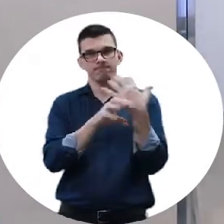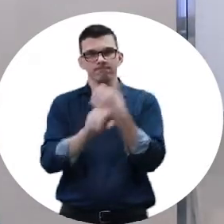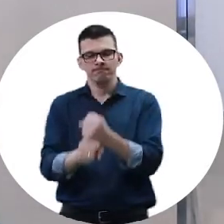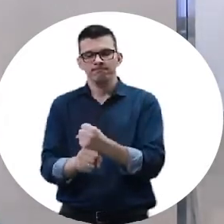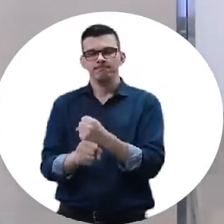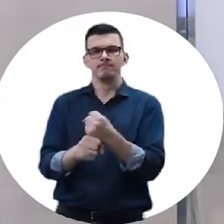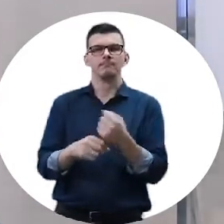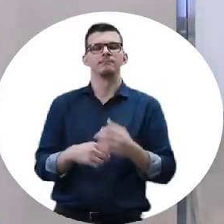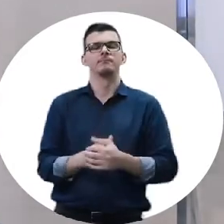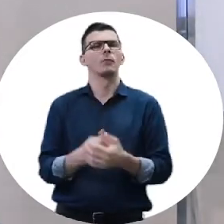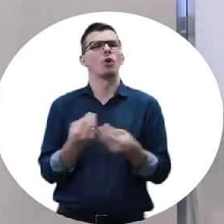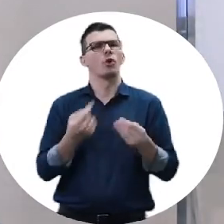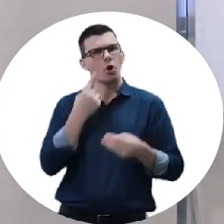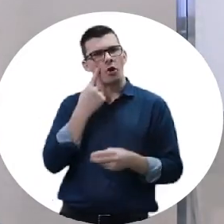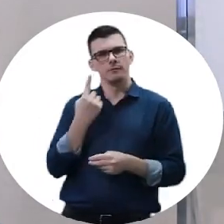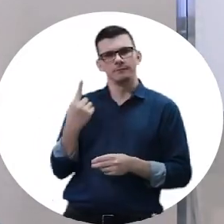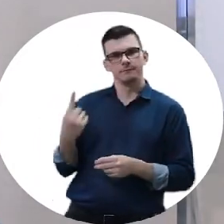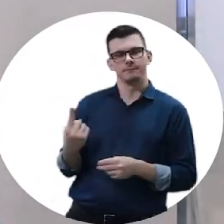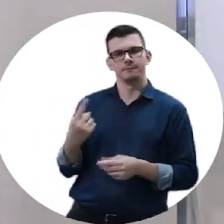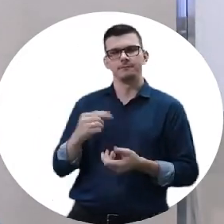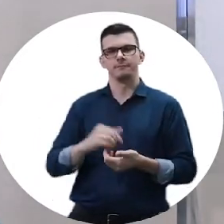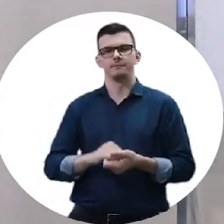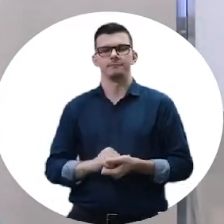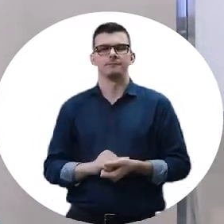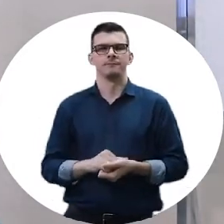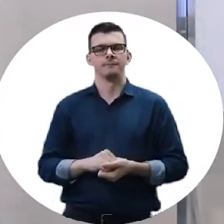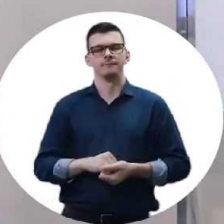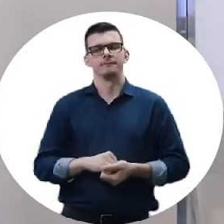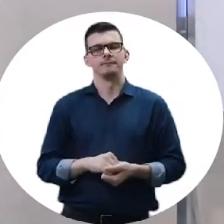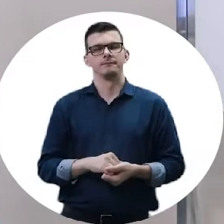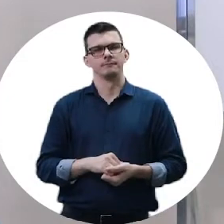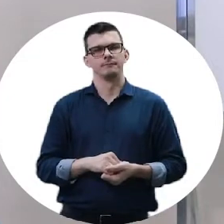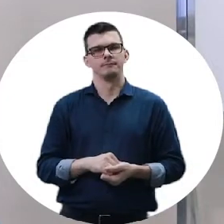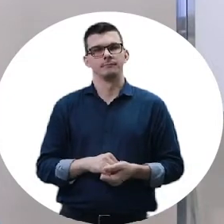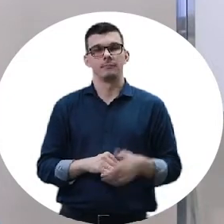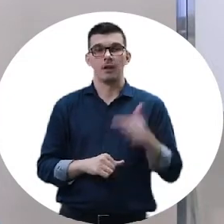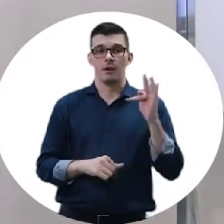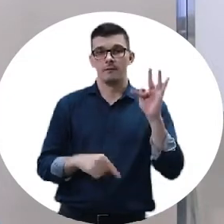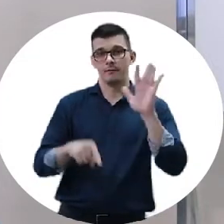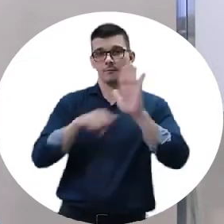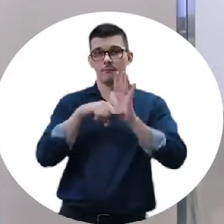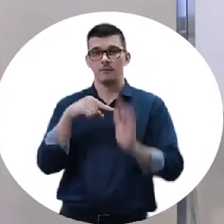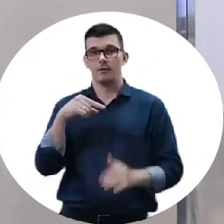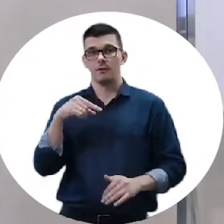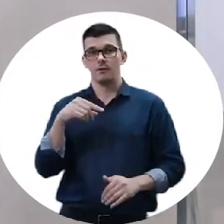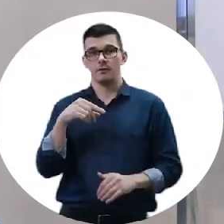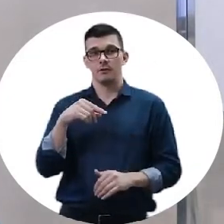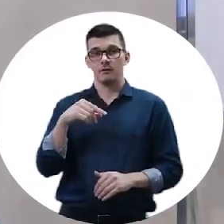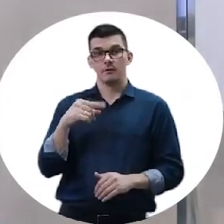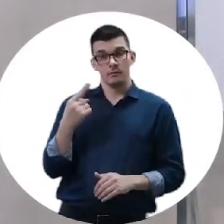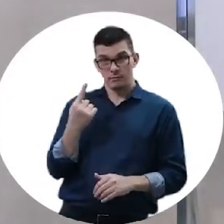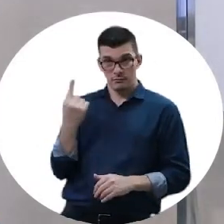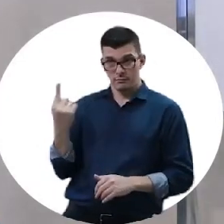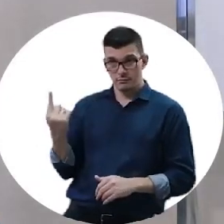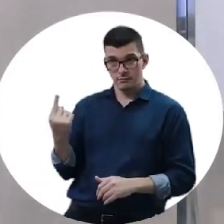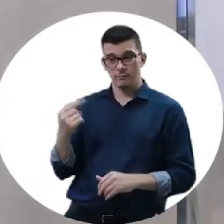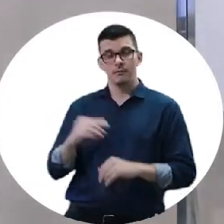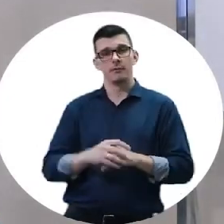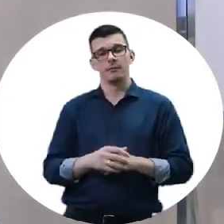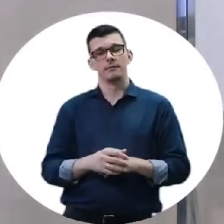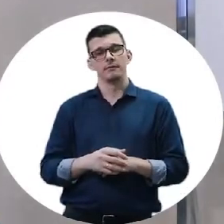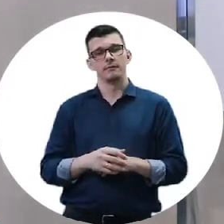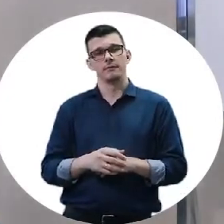equações. Vou somar, vai ficar como? Vai ficar F menos TAB, massa de